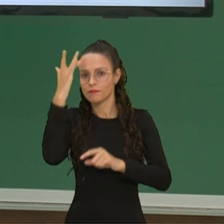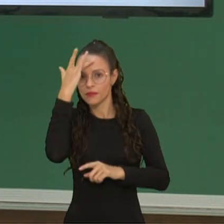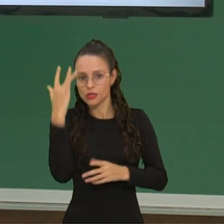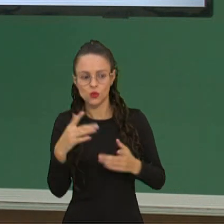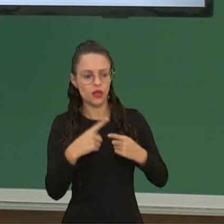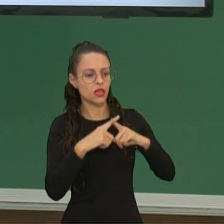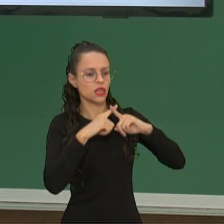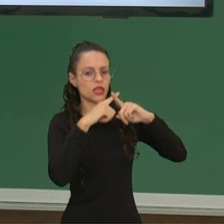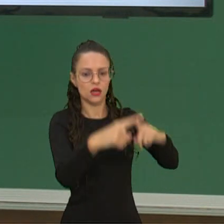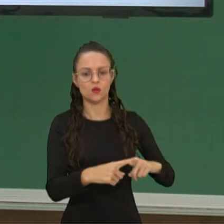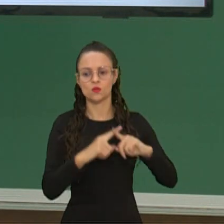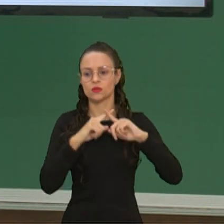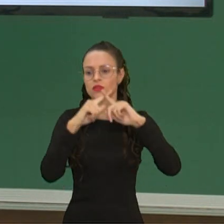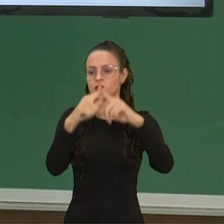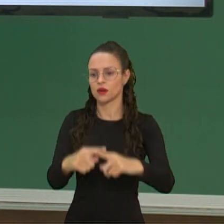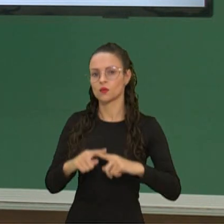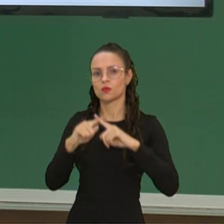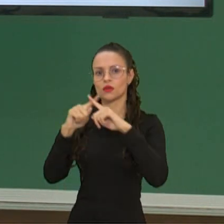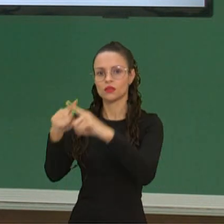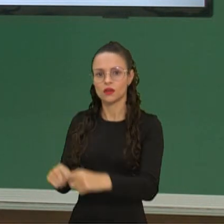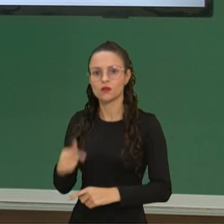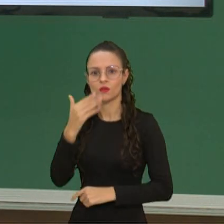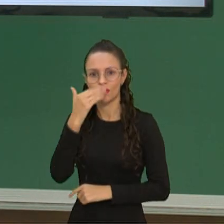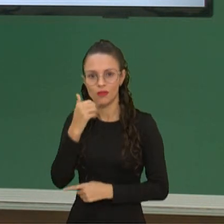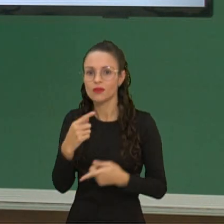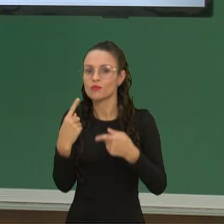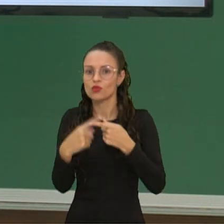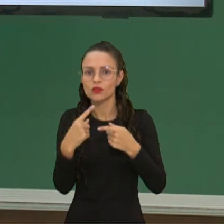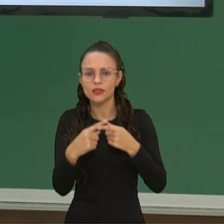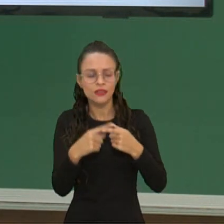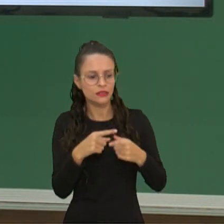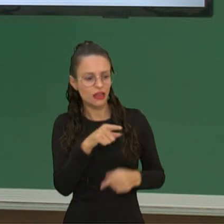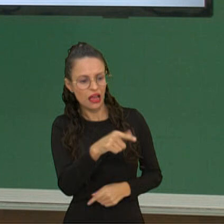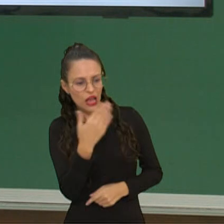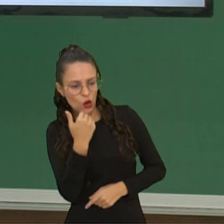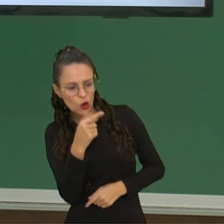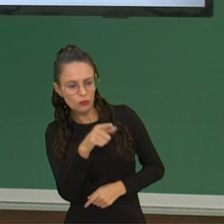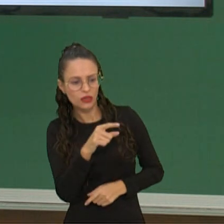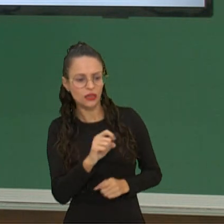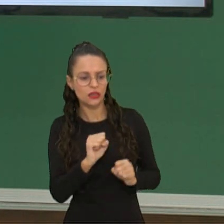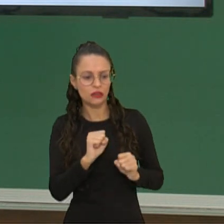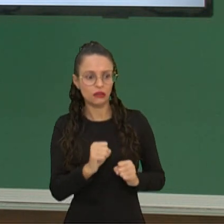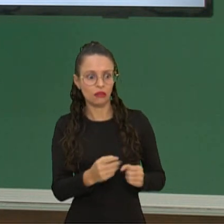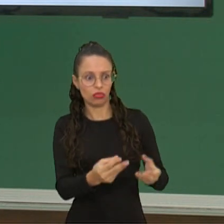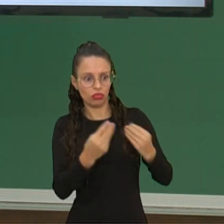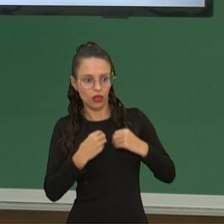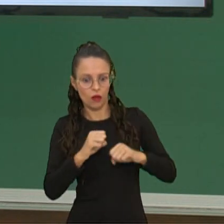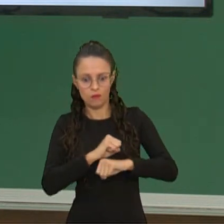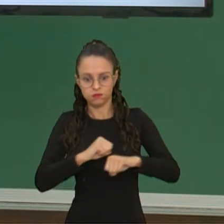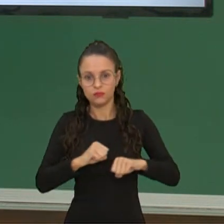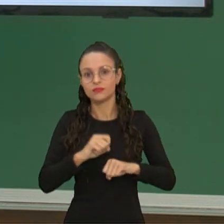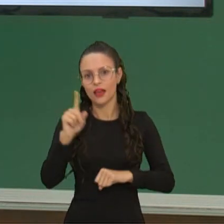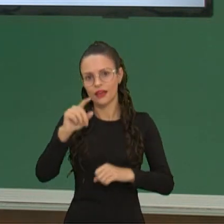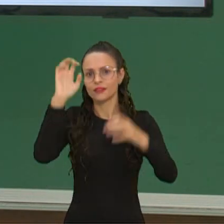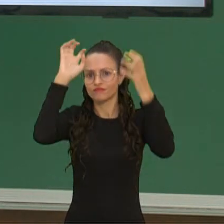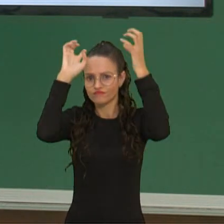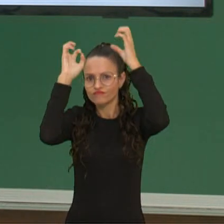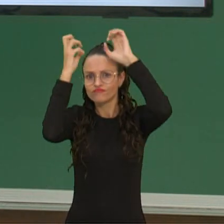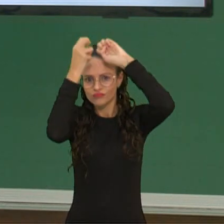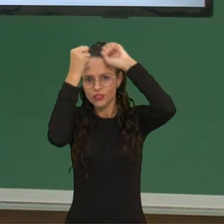se nega a comer praticamente qualquer coisa porque ela ver todos os alimentos como uma bomba calórica né então é um